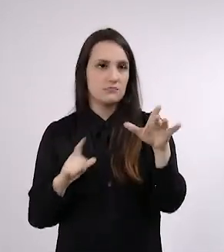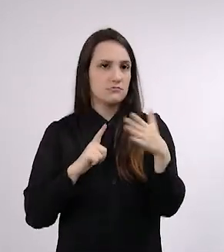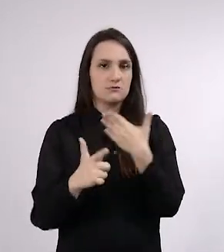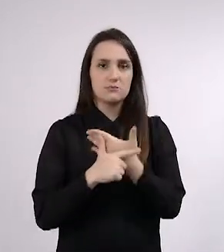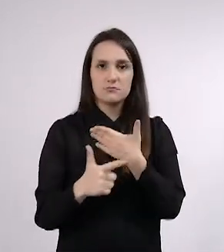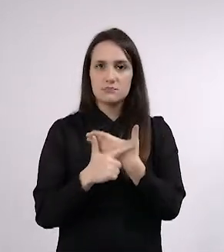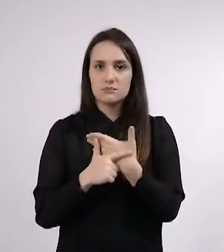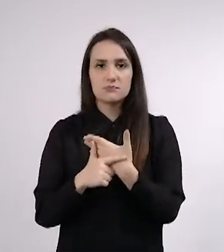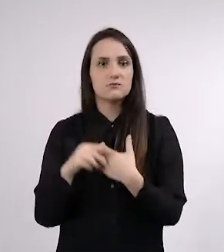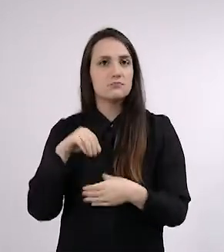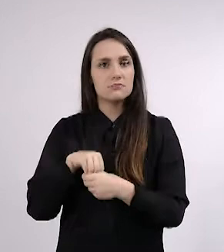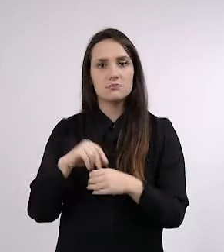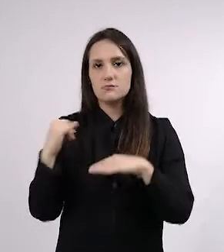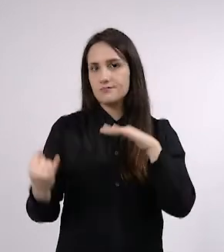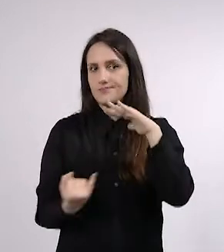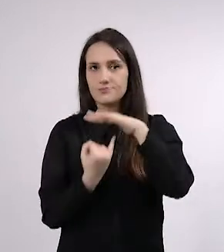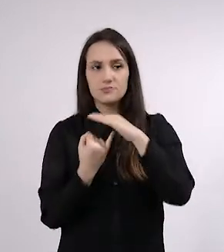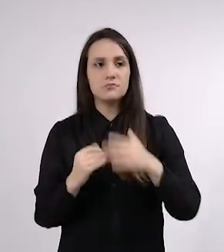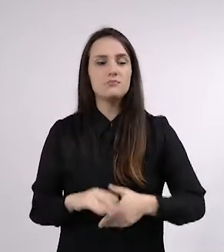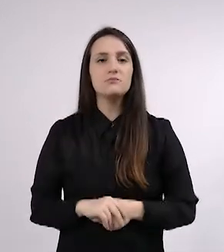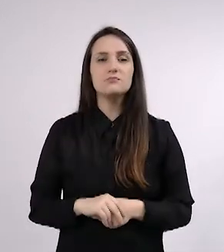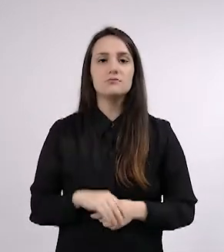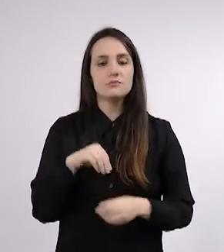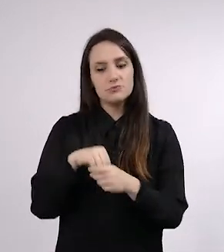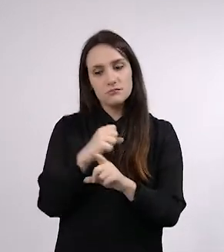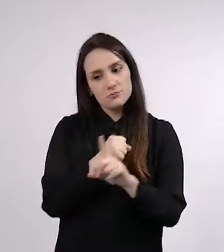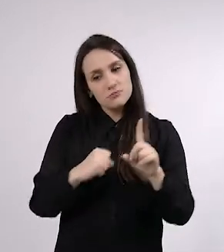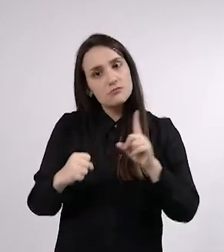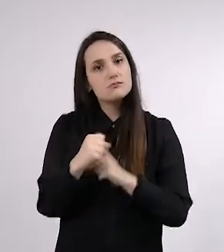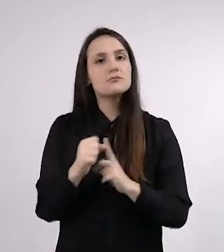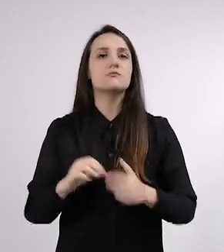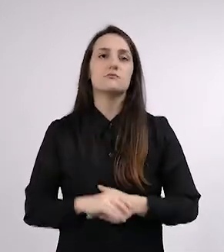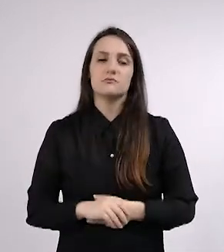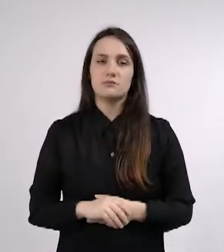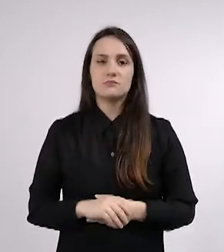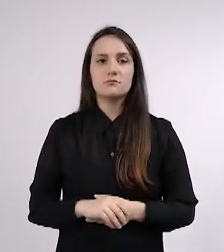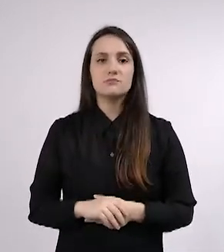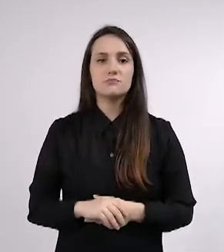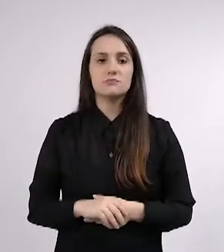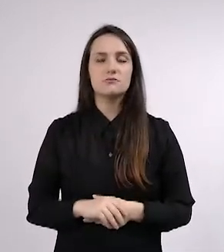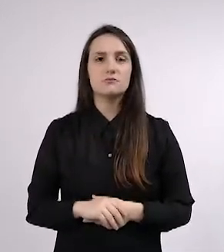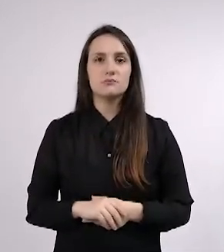seu papel institucional na sociedade